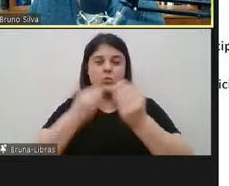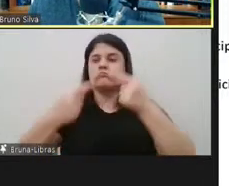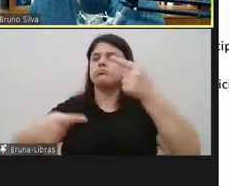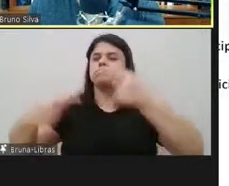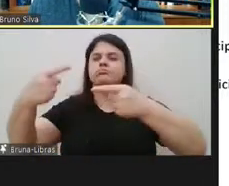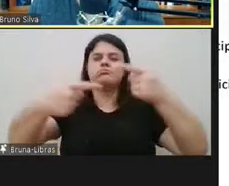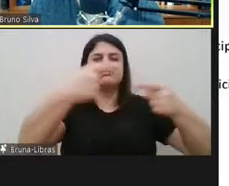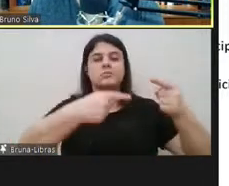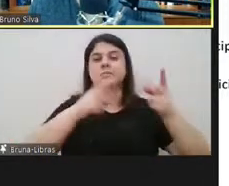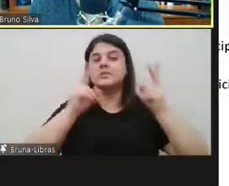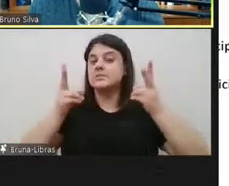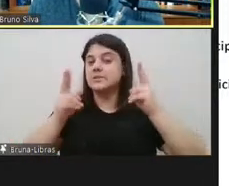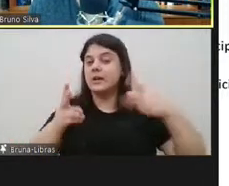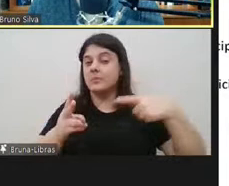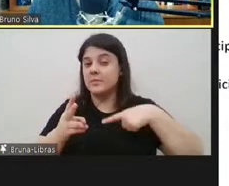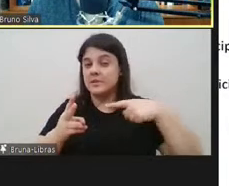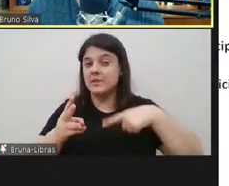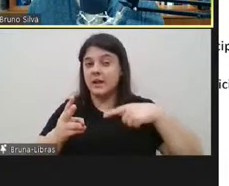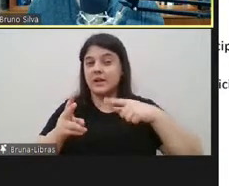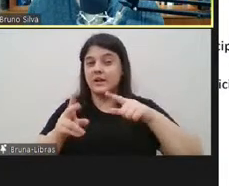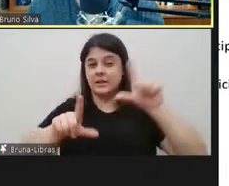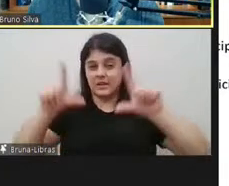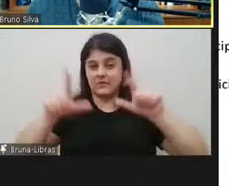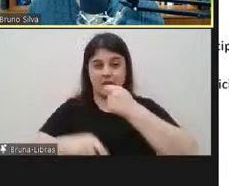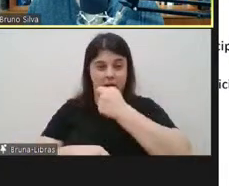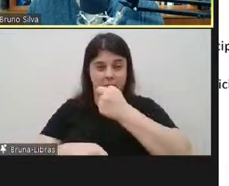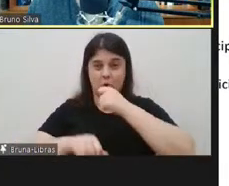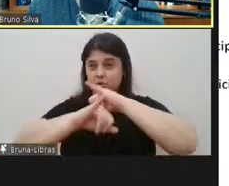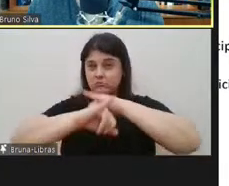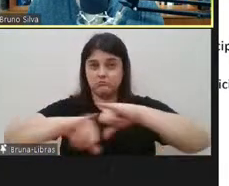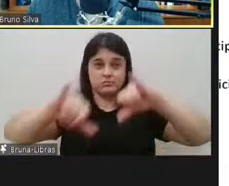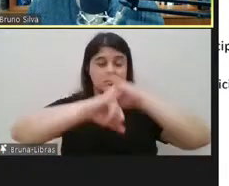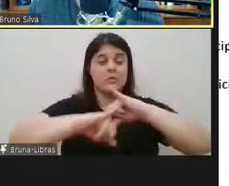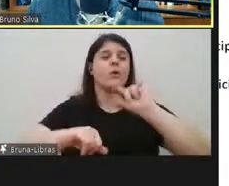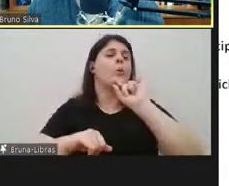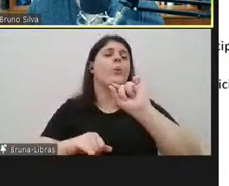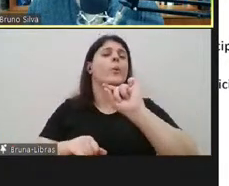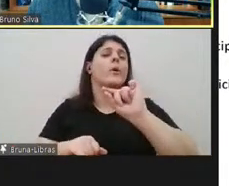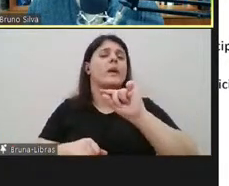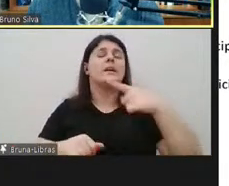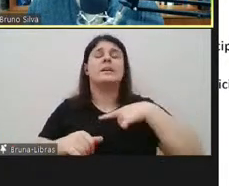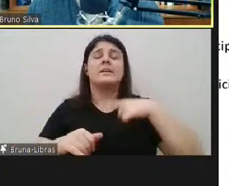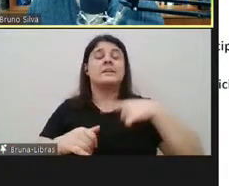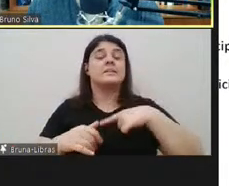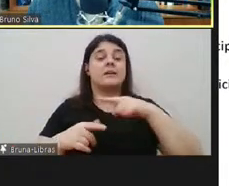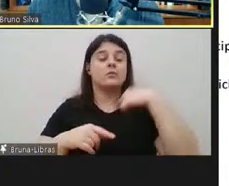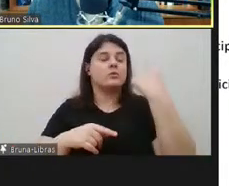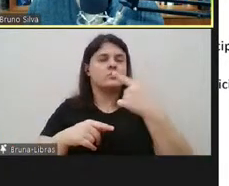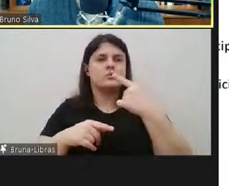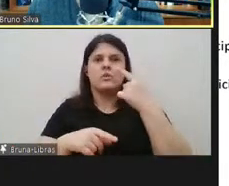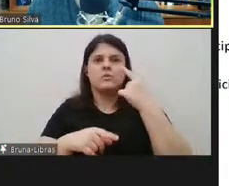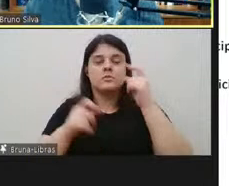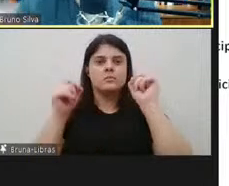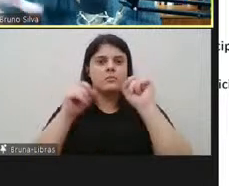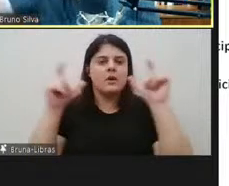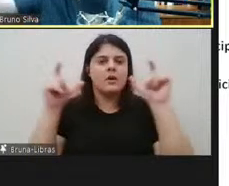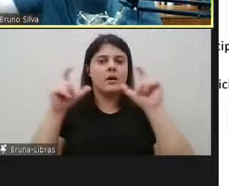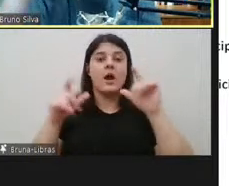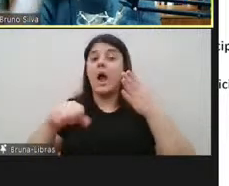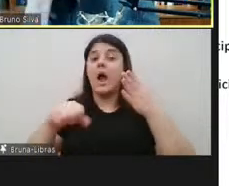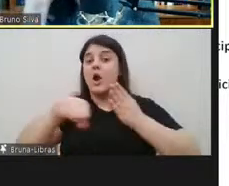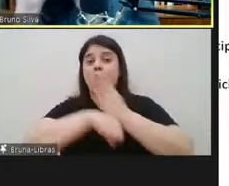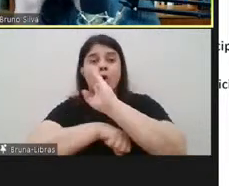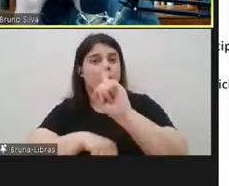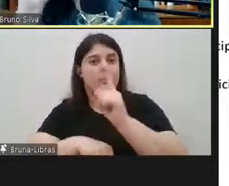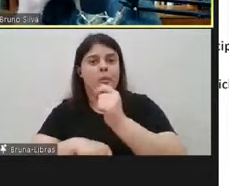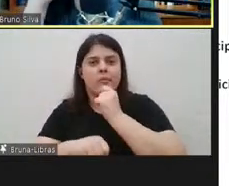das discussões têm sido mostrada a maior parte dos jornais é justamente o que pessoal mas as coisas têm saltado aos nossos olhos aí a não